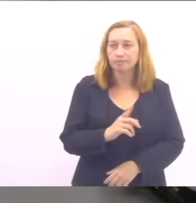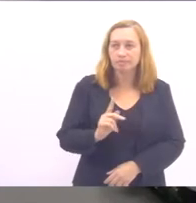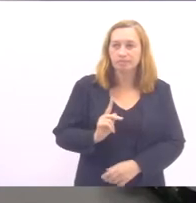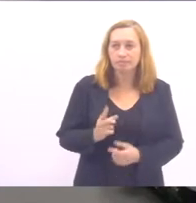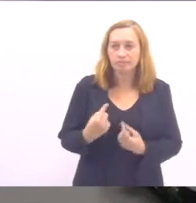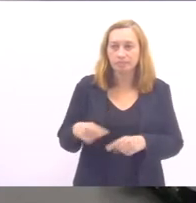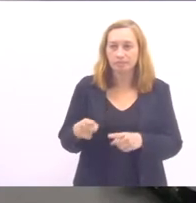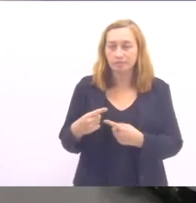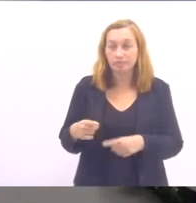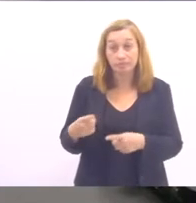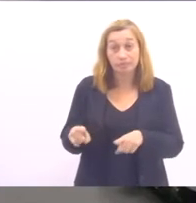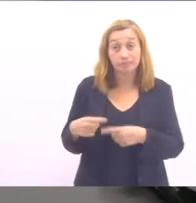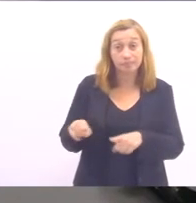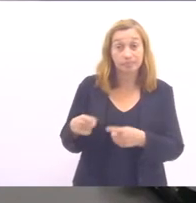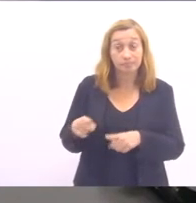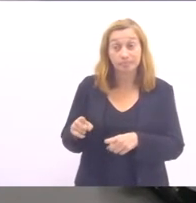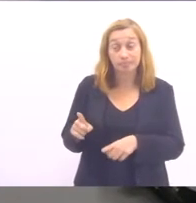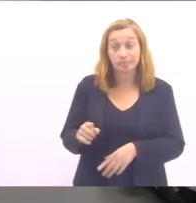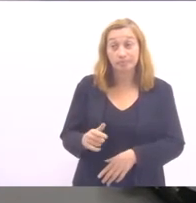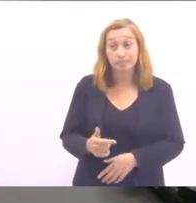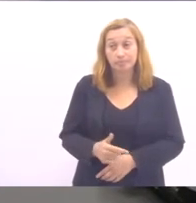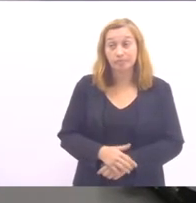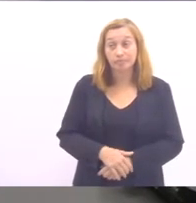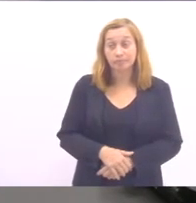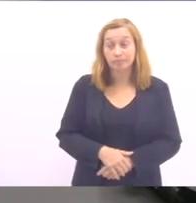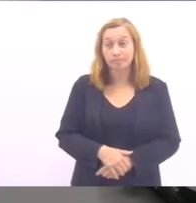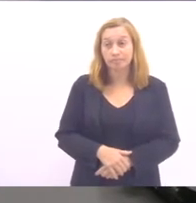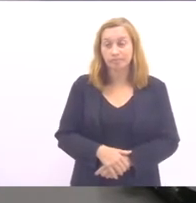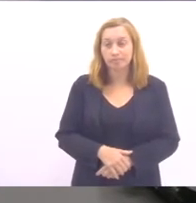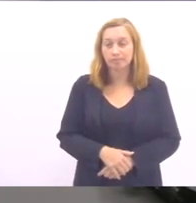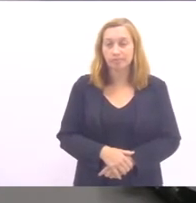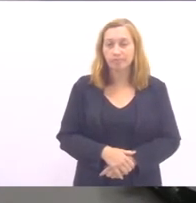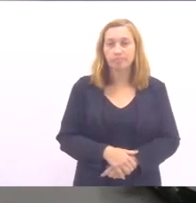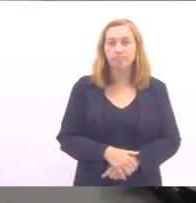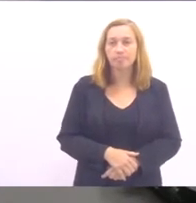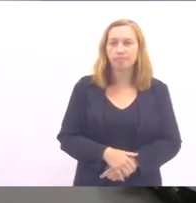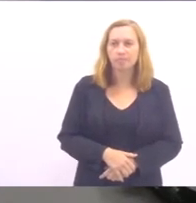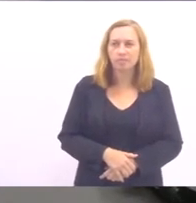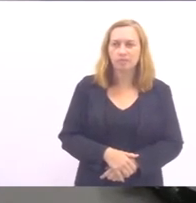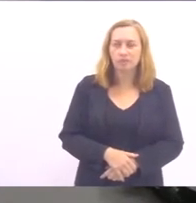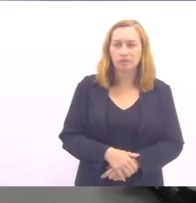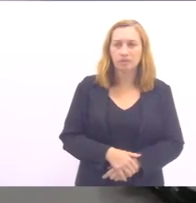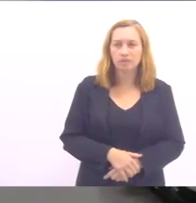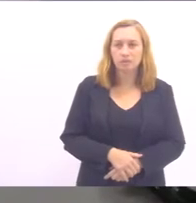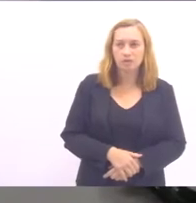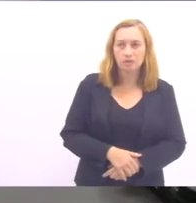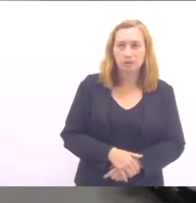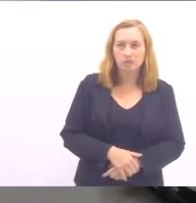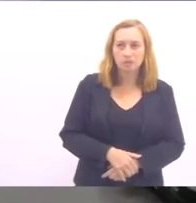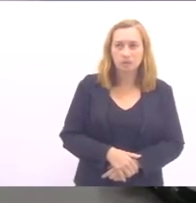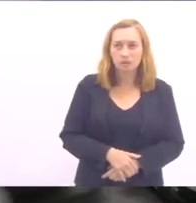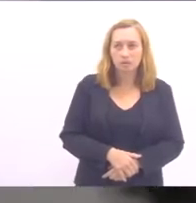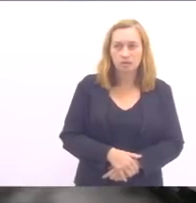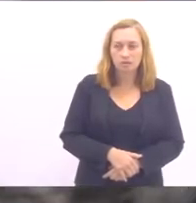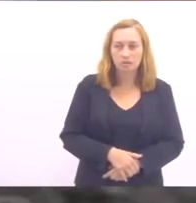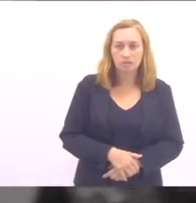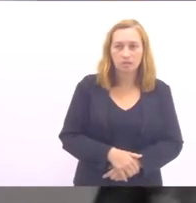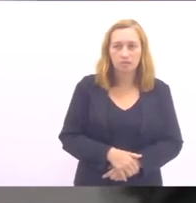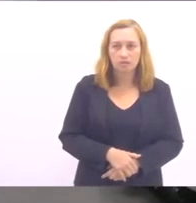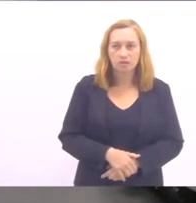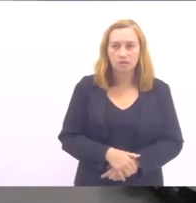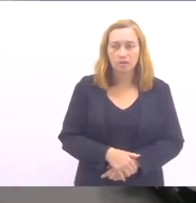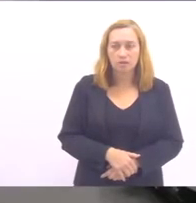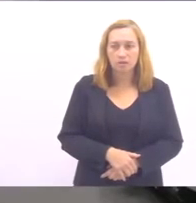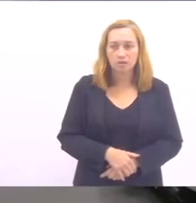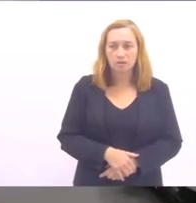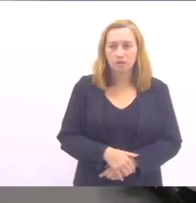diretamente, tem que ser provocada, senão está acompanhando tudo, tomando nota de tudo. Mas vamos lá,